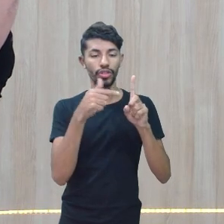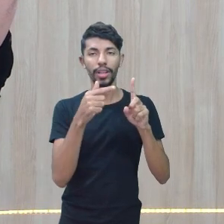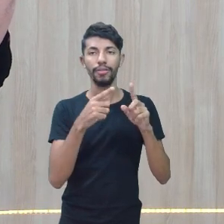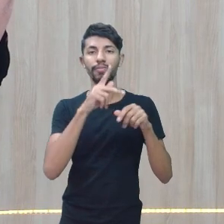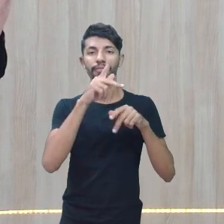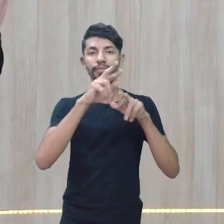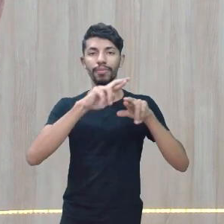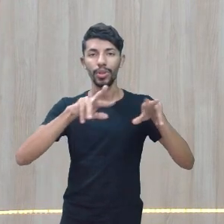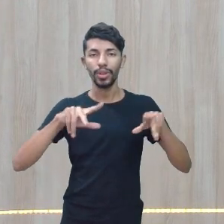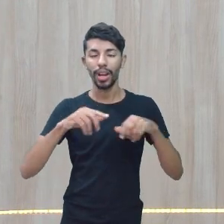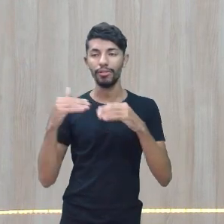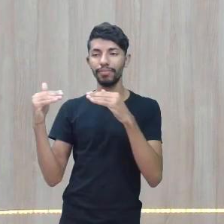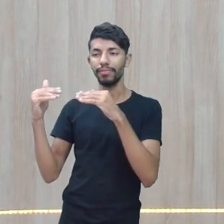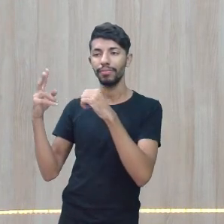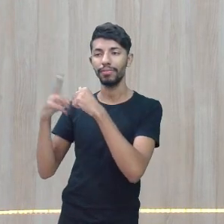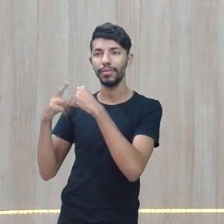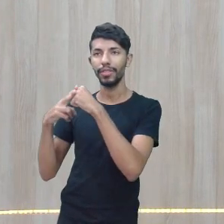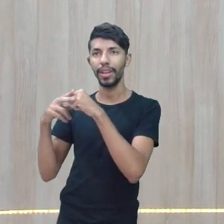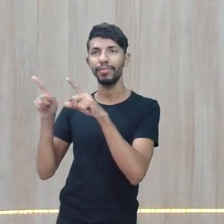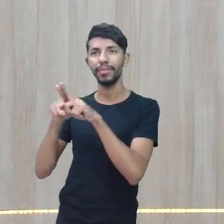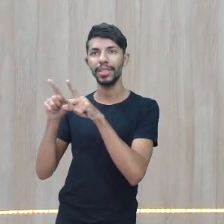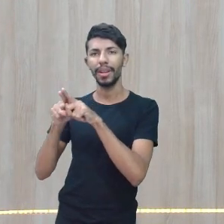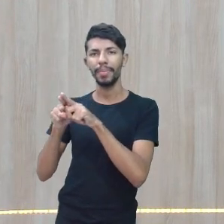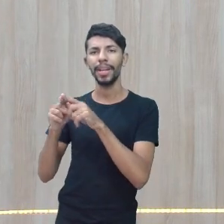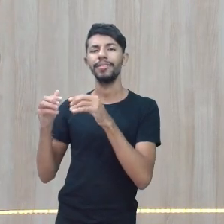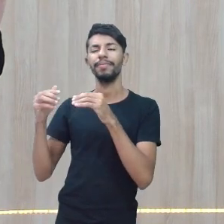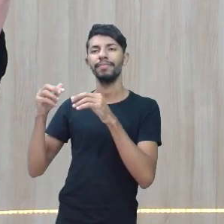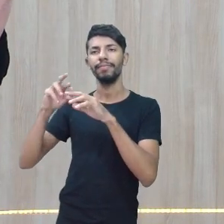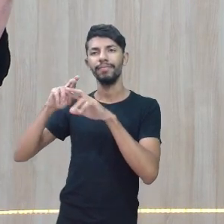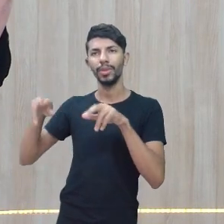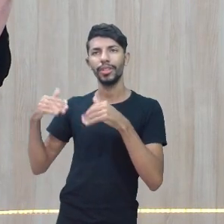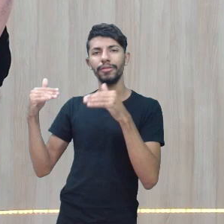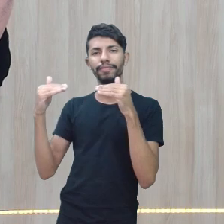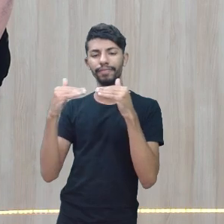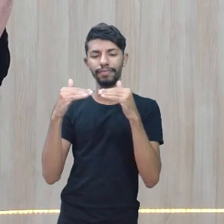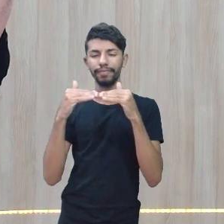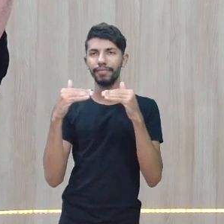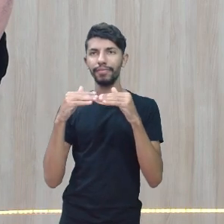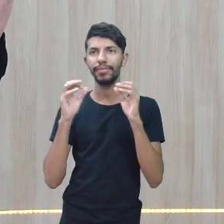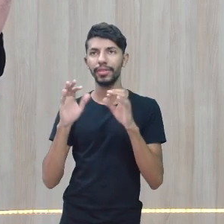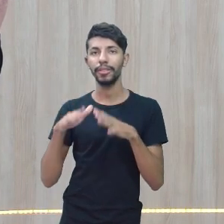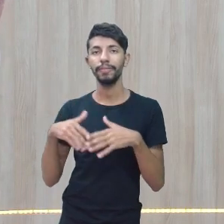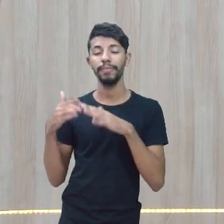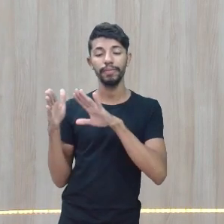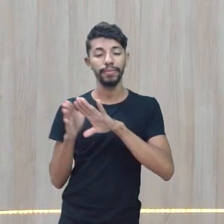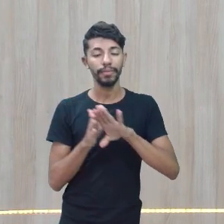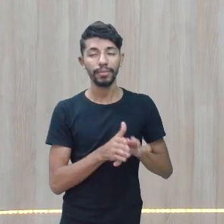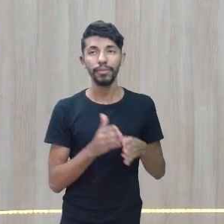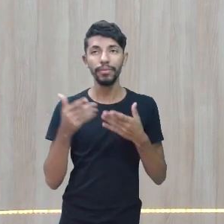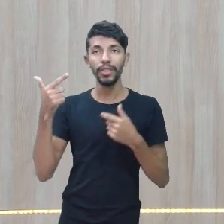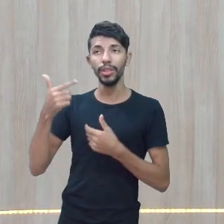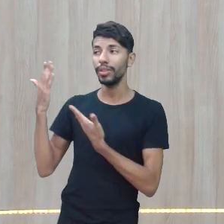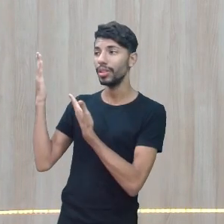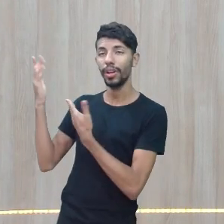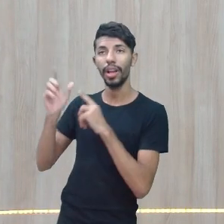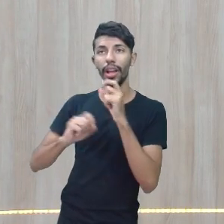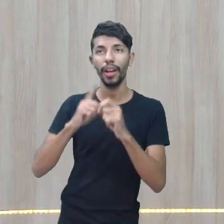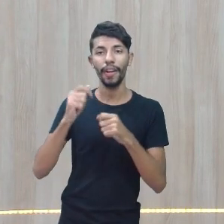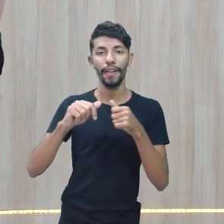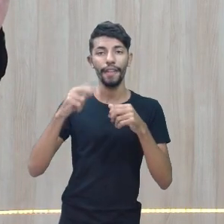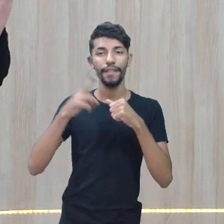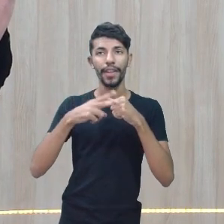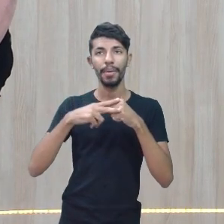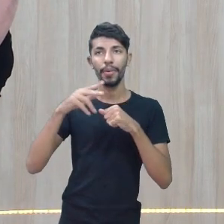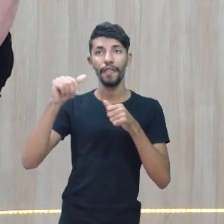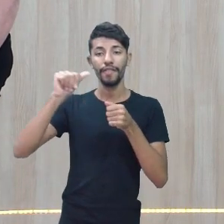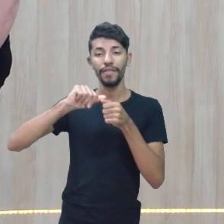Então, no segundo, nós temos o verbo fazer. O verbo fazer também é impessoal quando é empregado na indicação de